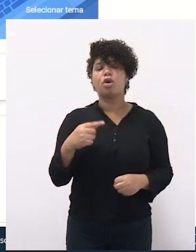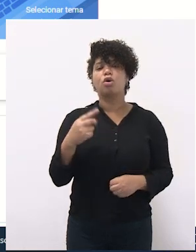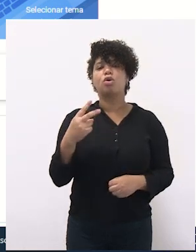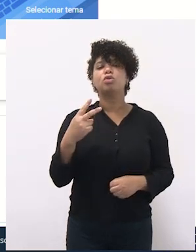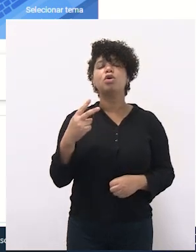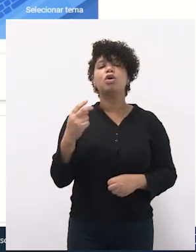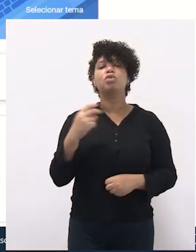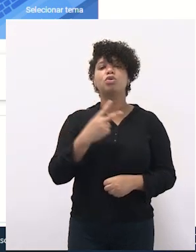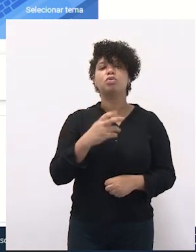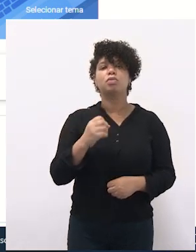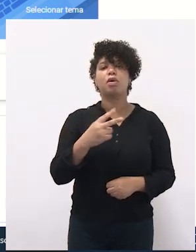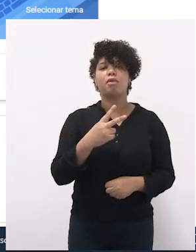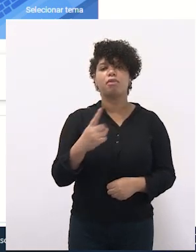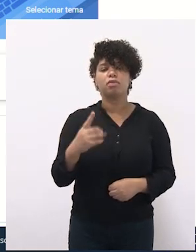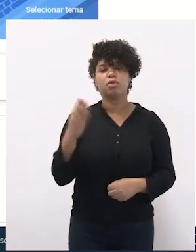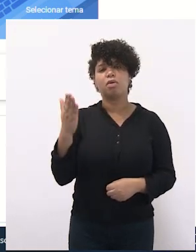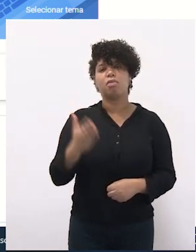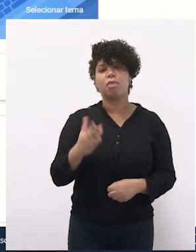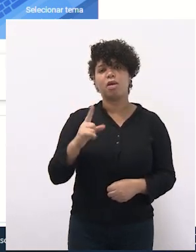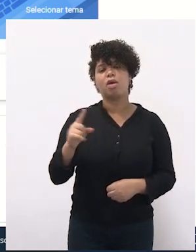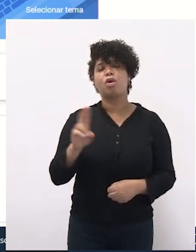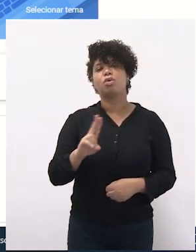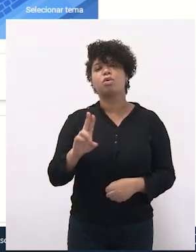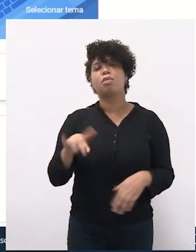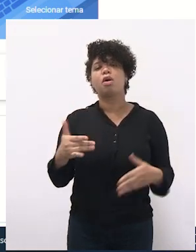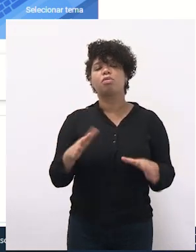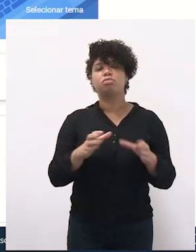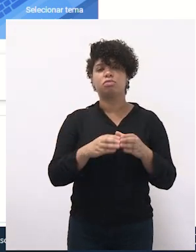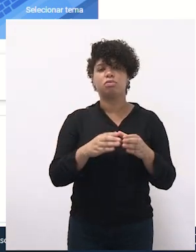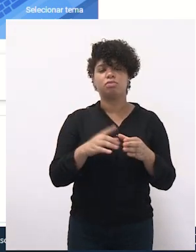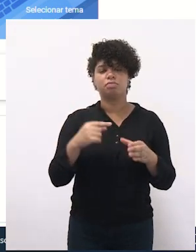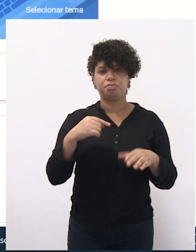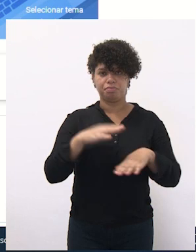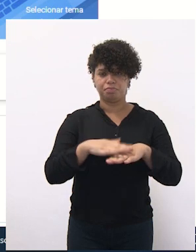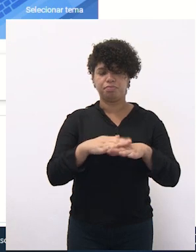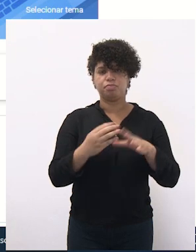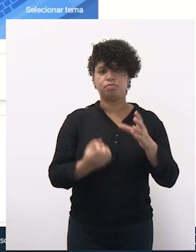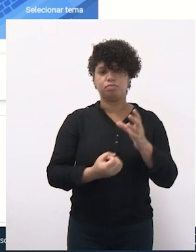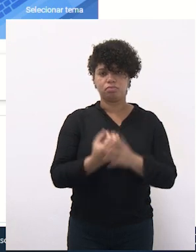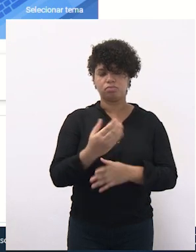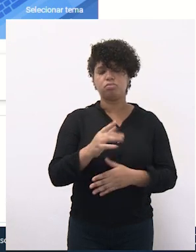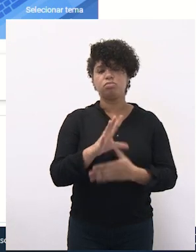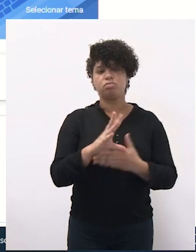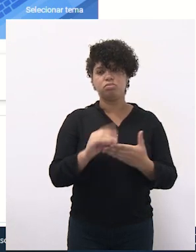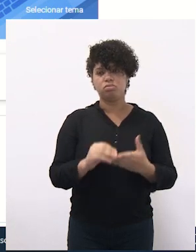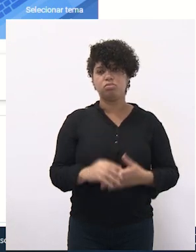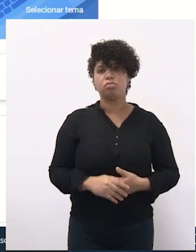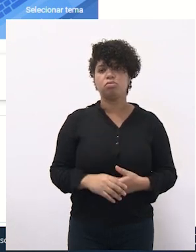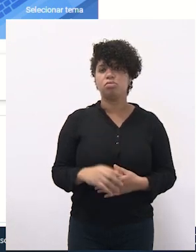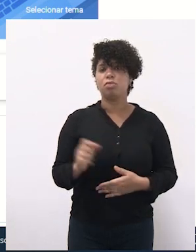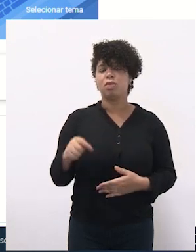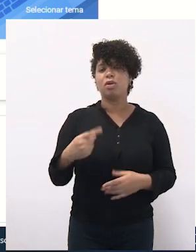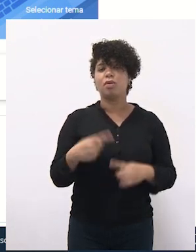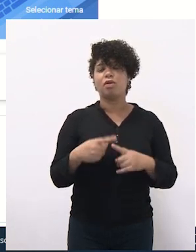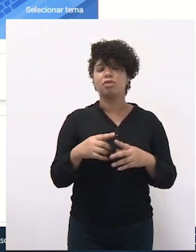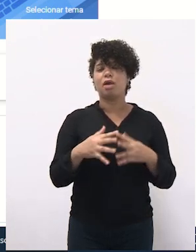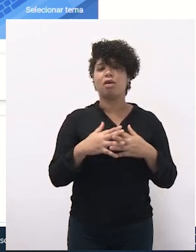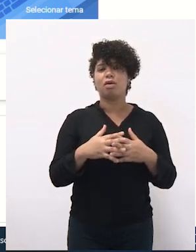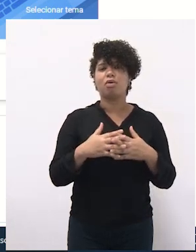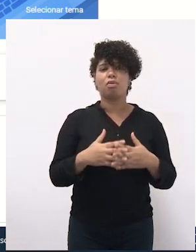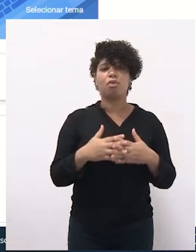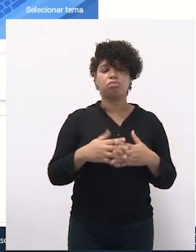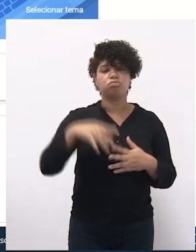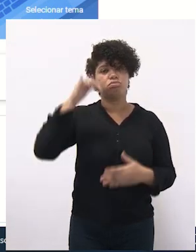2021 barra e o resto do nome da turma. E aí eu crio um modelinho para isso. Porque aí você não se confunde. E